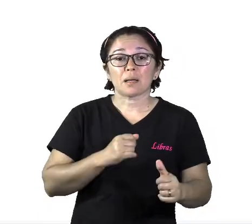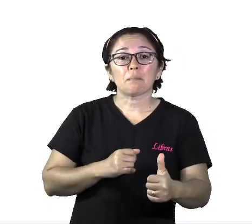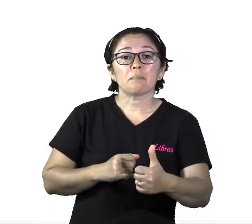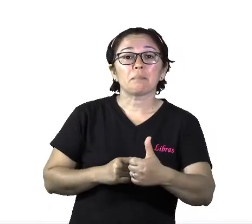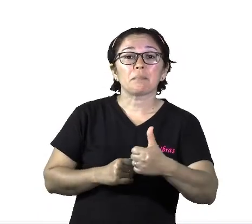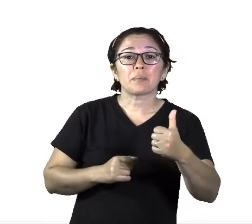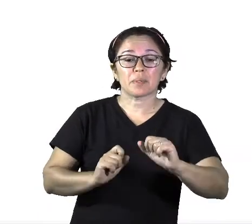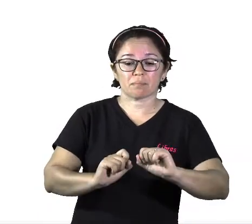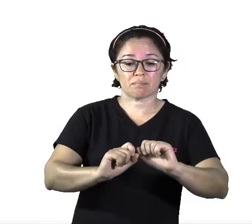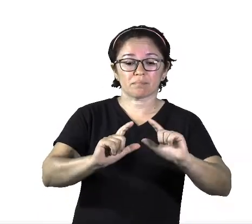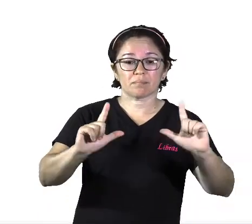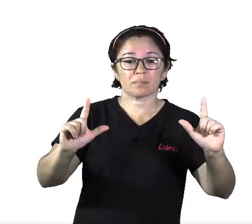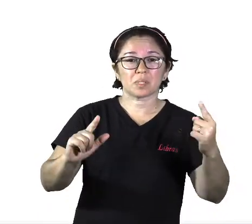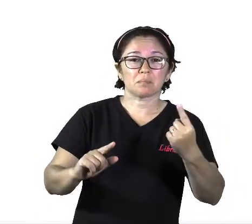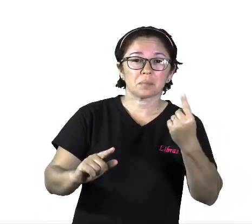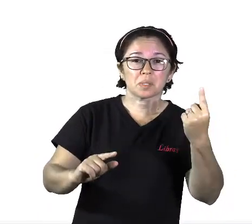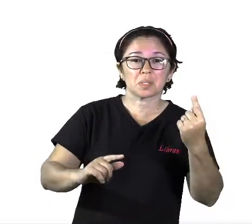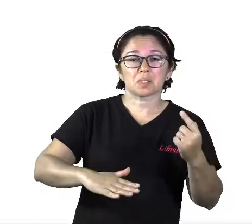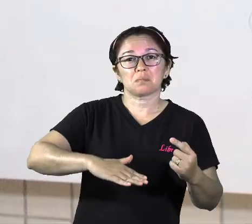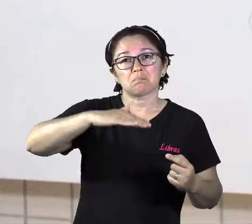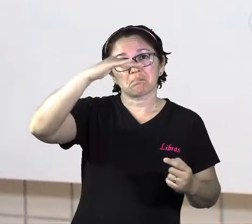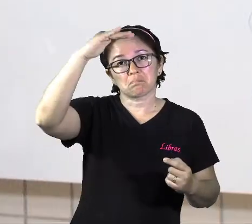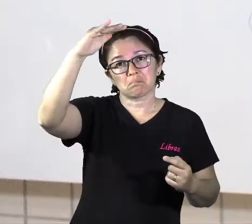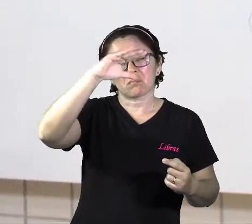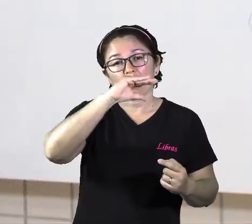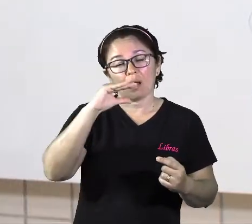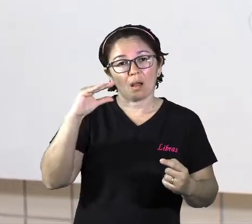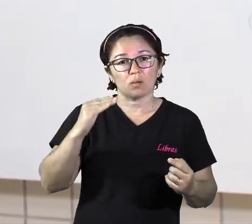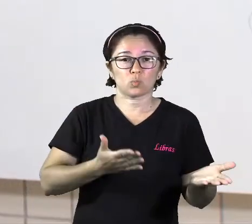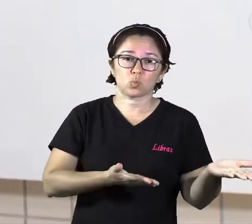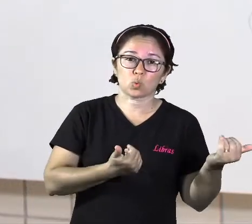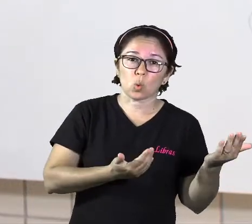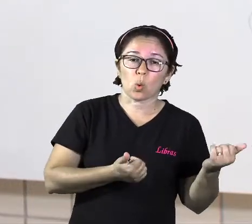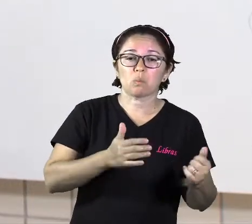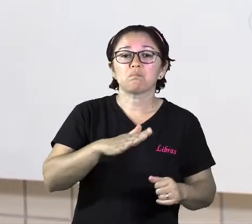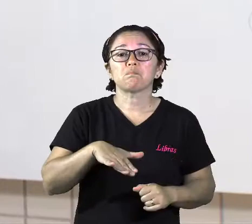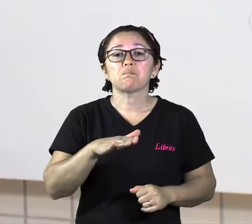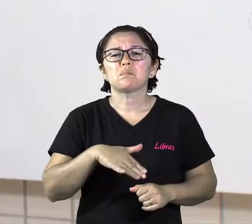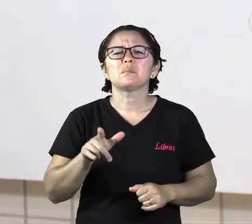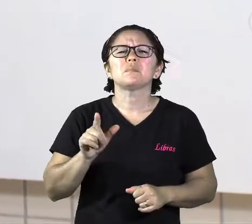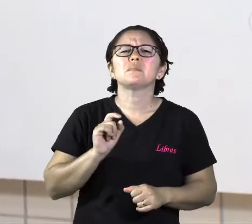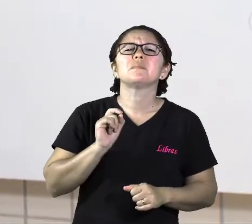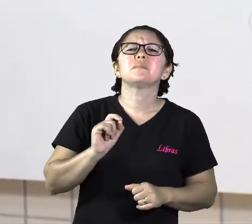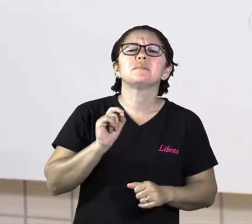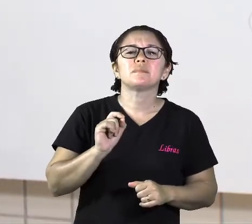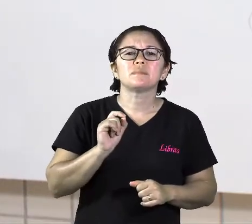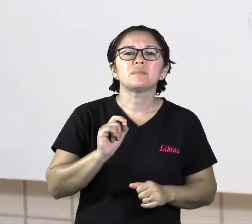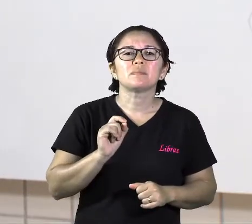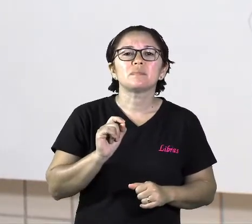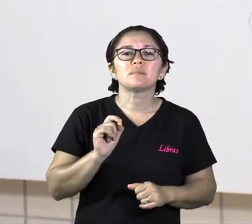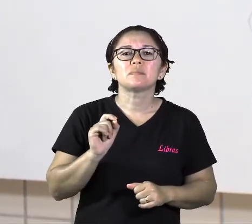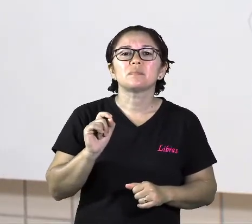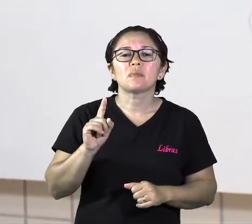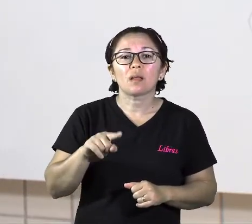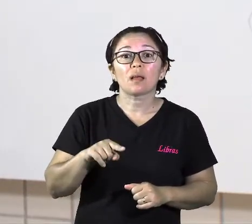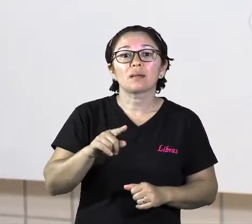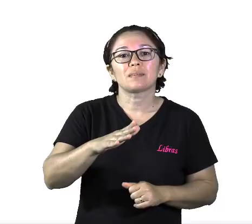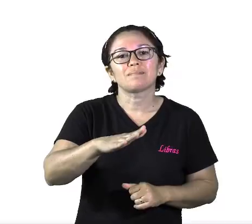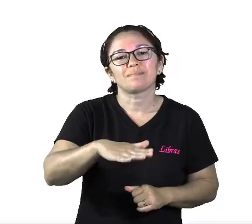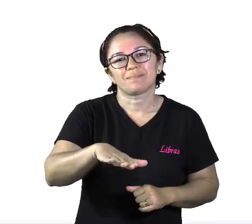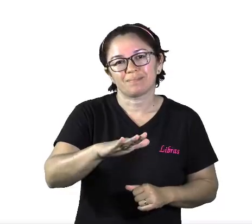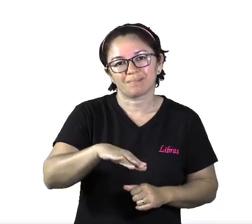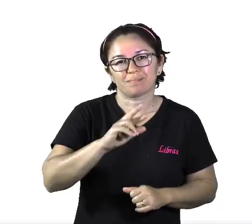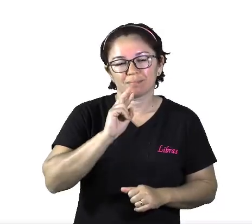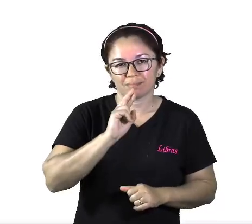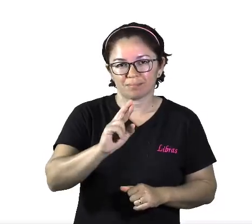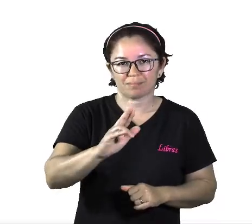lá? Quem são? São adultos, são adolescentes, são crianças? Quem aparece nas fotodenúncias são o quê? Crianças.